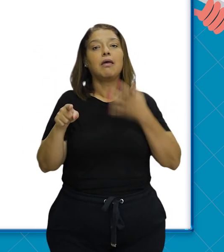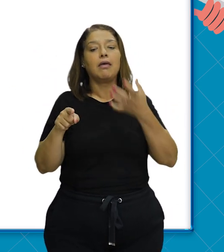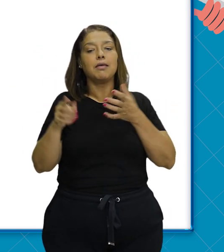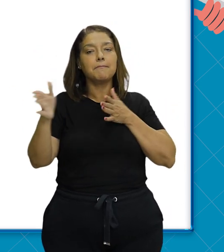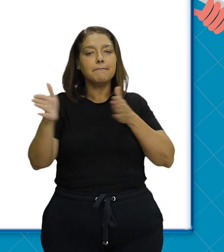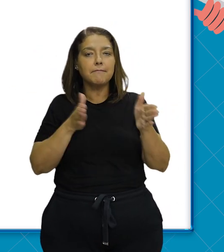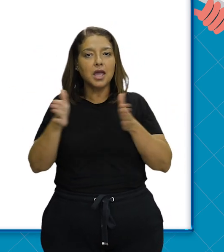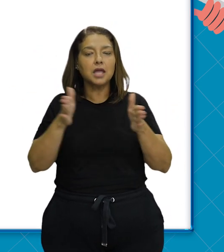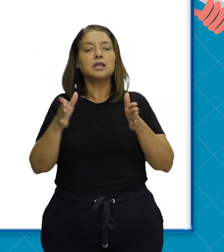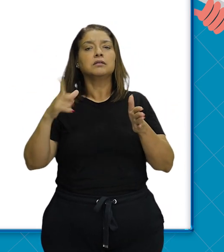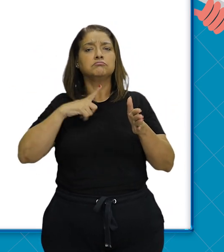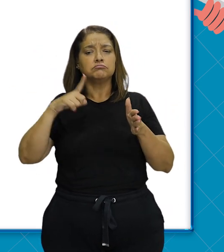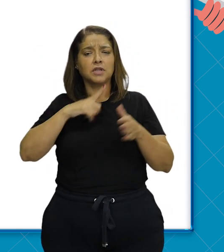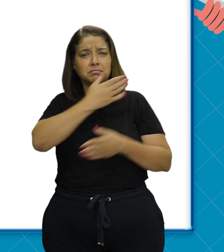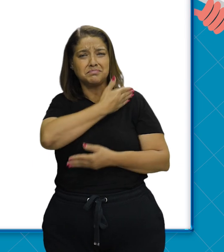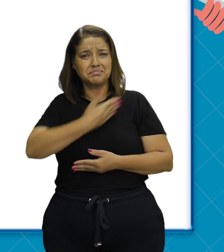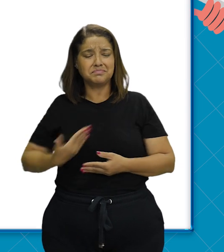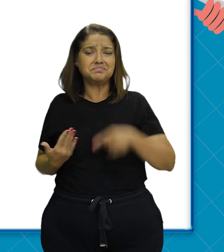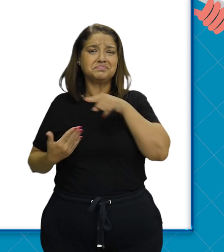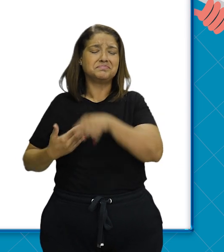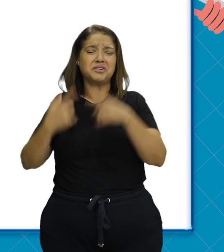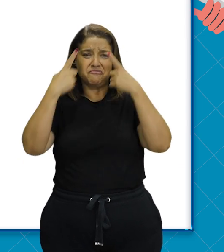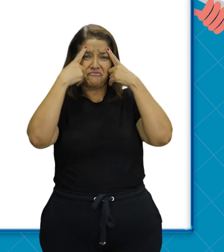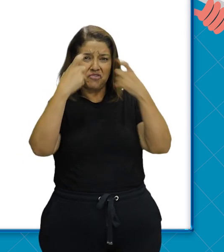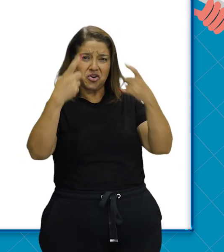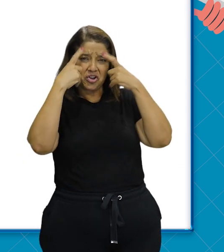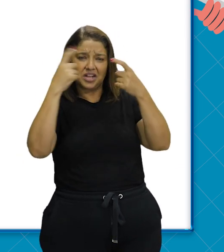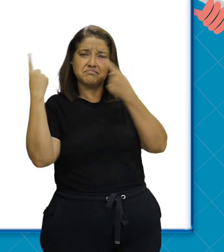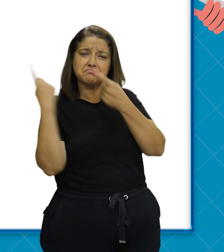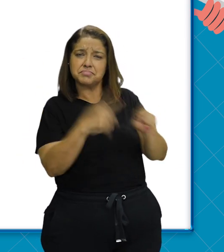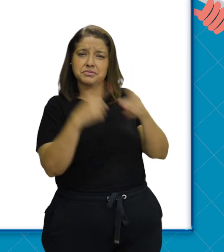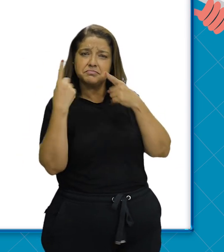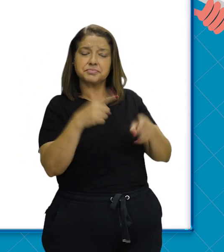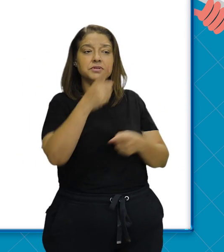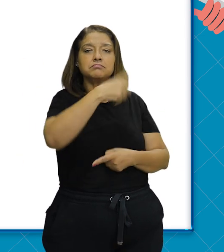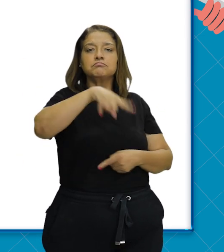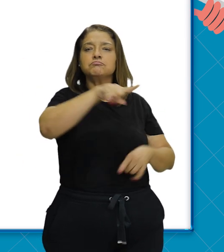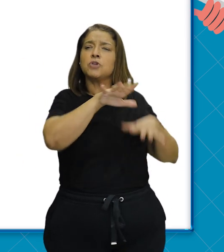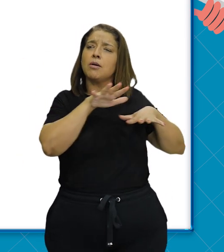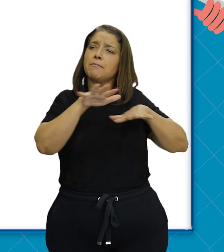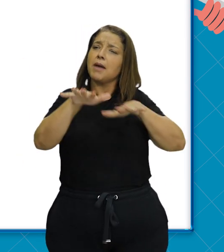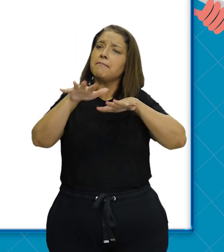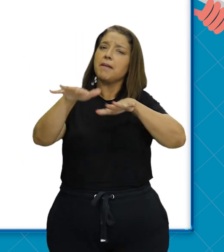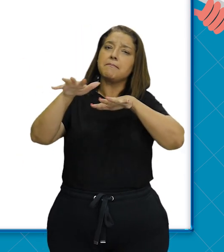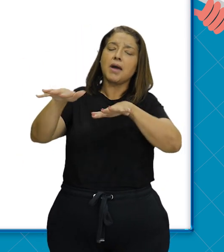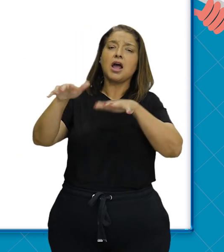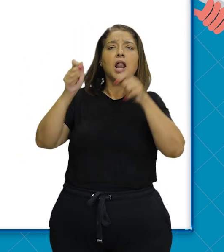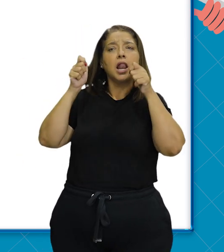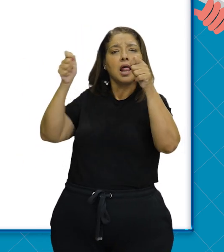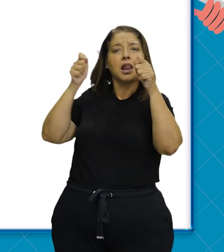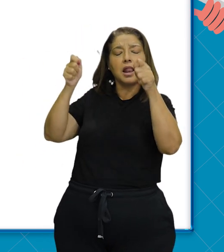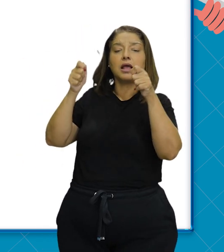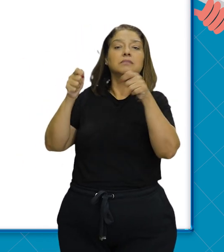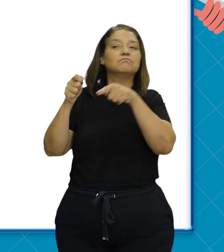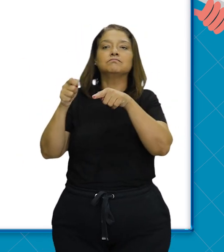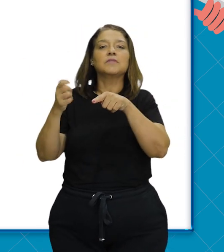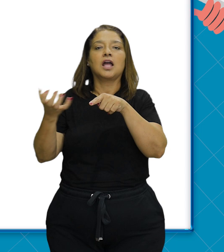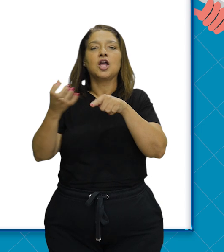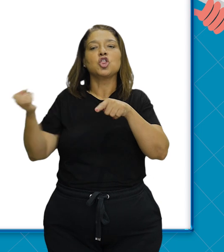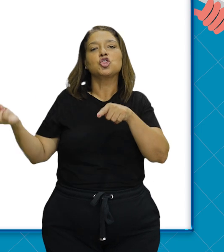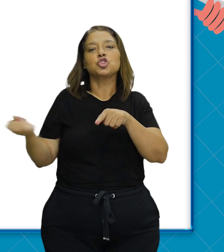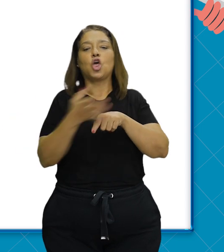muito marcado pela violência e repressão. Afrontado pelas manifestações contra o regime militar, Costa e Silva colocou uma